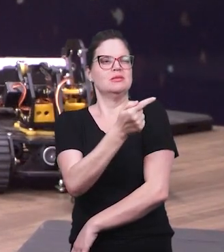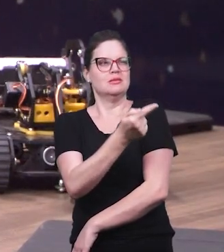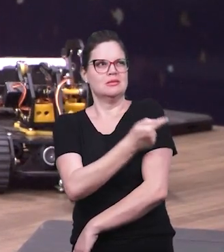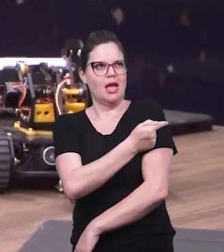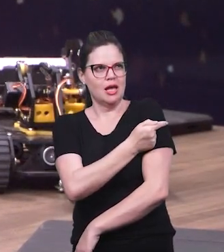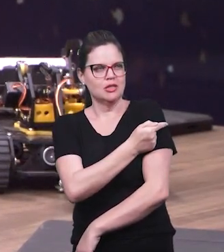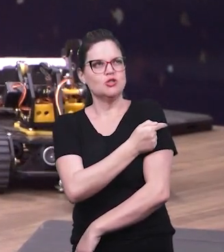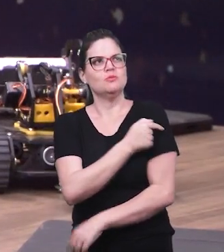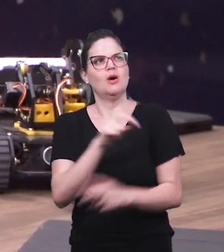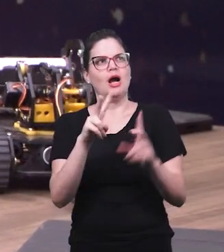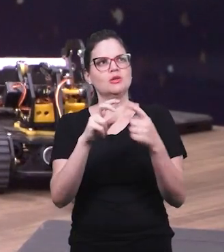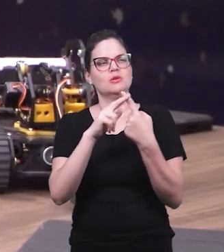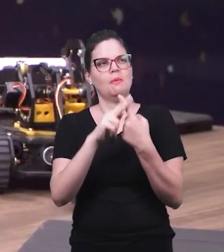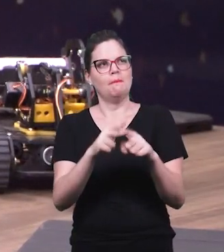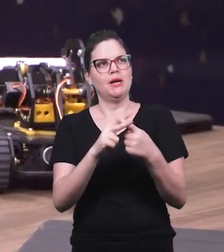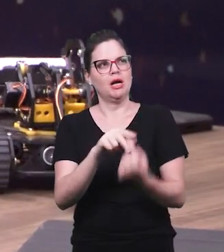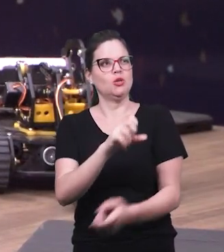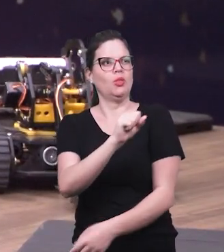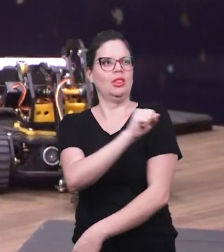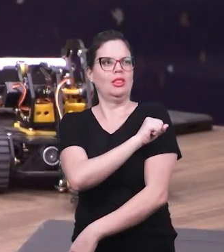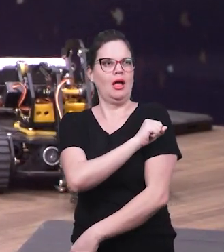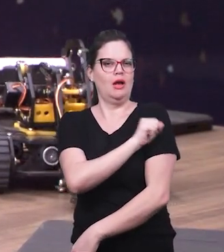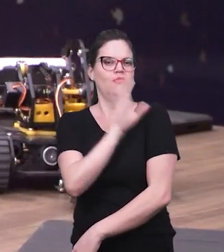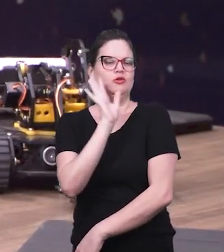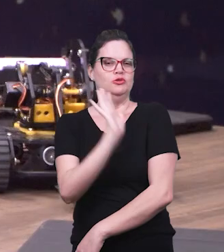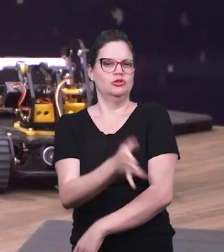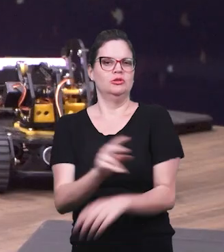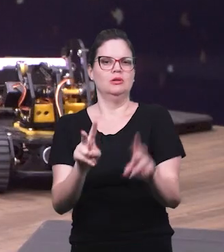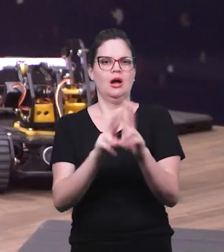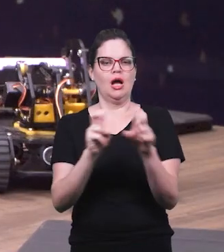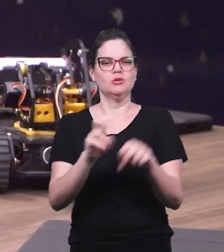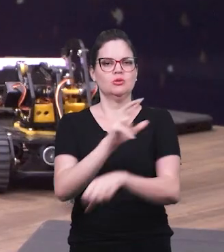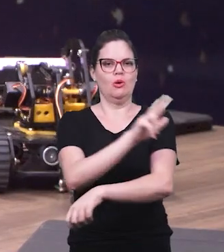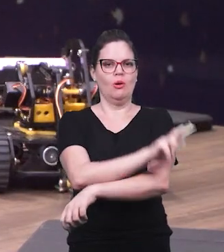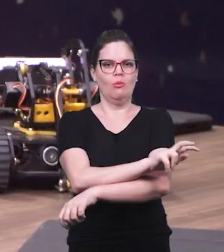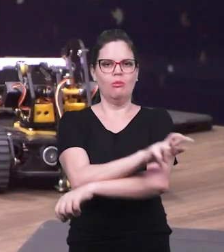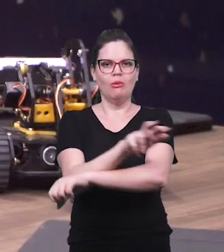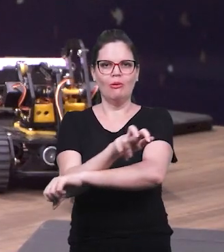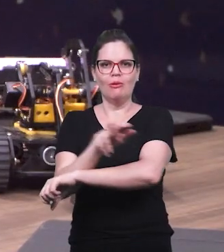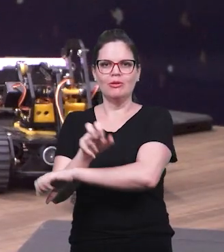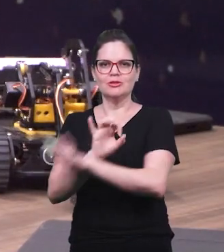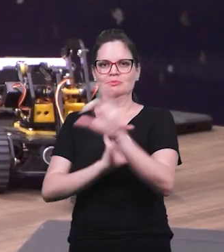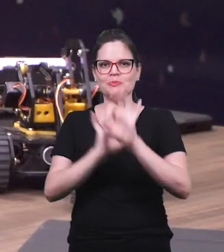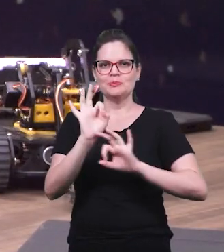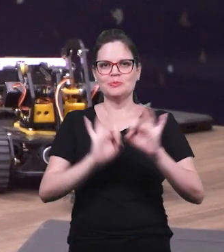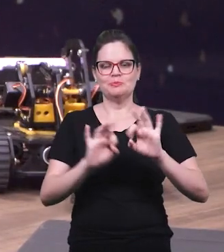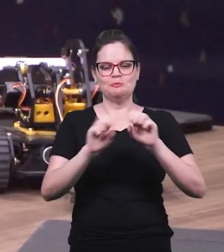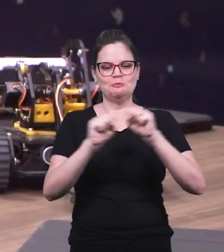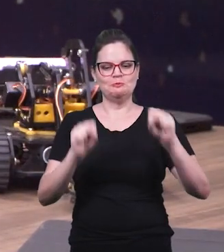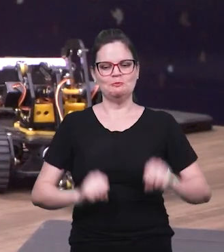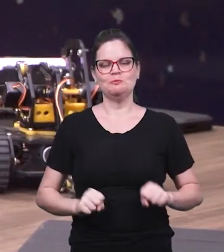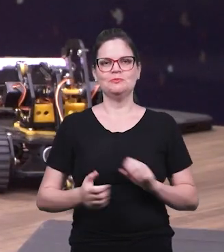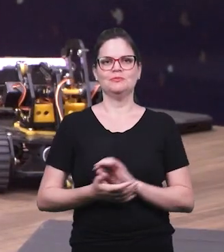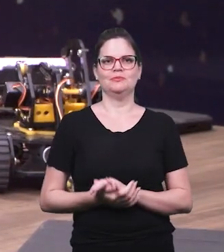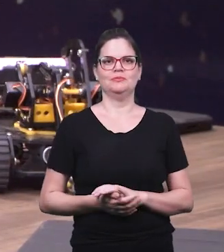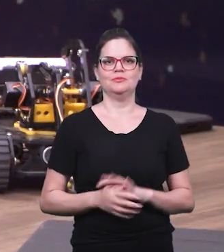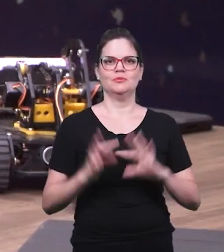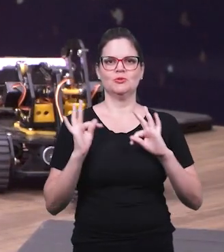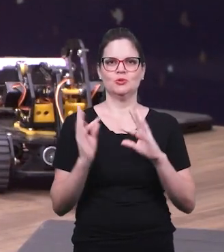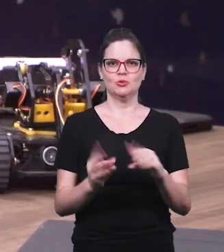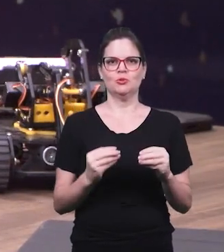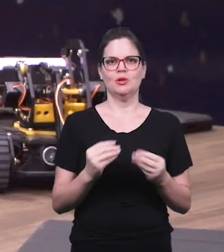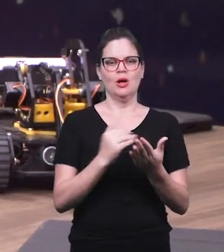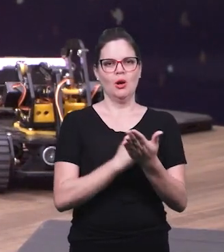gente fala um pouco de mecânica, e o 8º e 9º ano a gente já trata já a parte robótica mesmo, de programação. Programação, sistemas embarcados. A gente começa